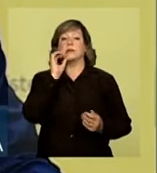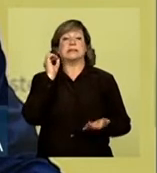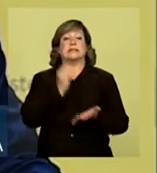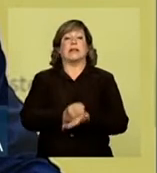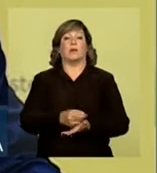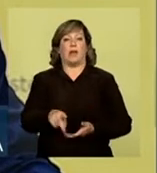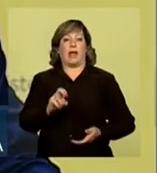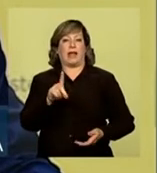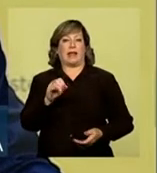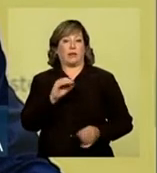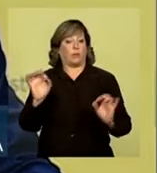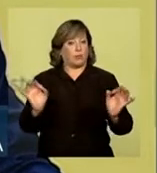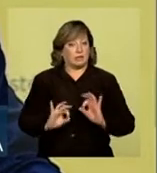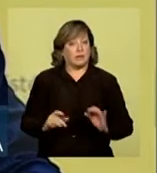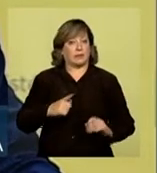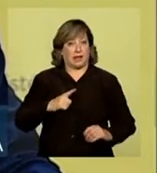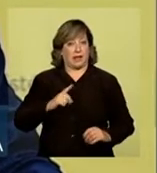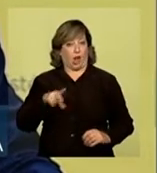redação